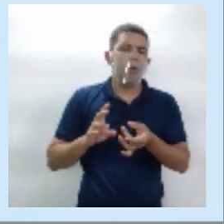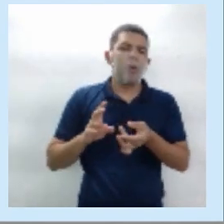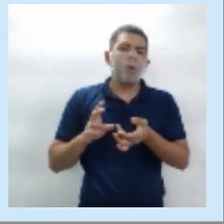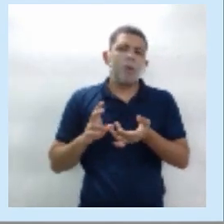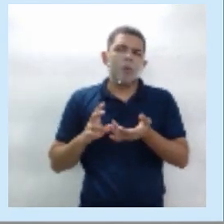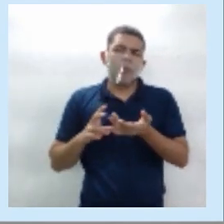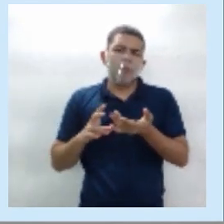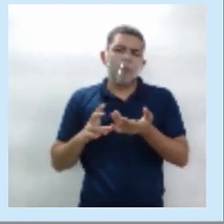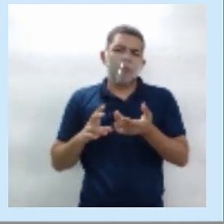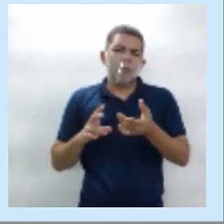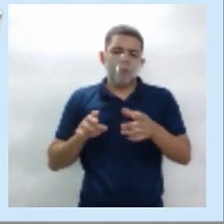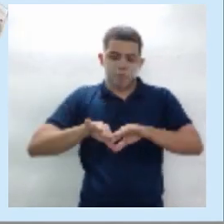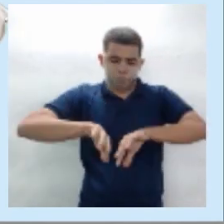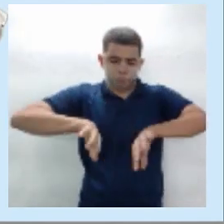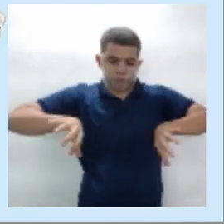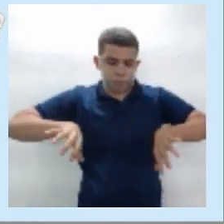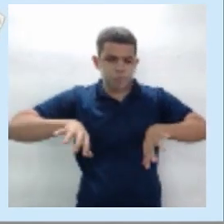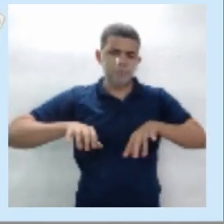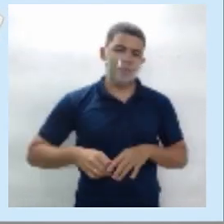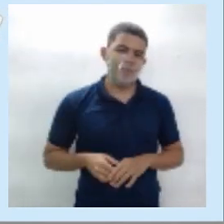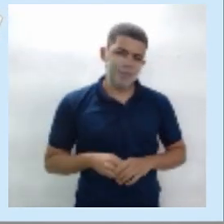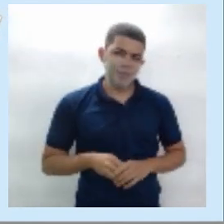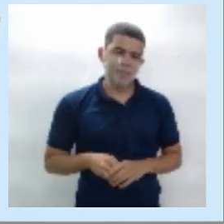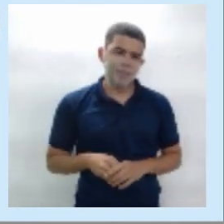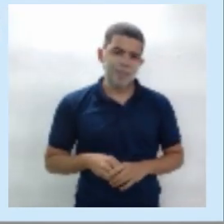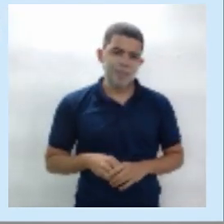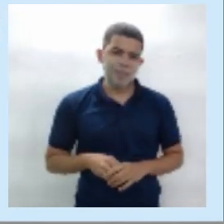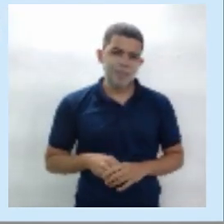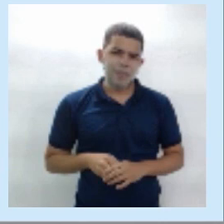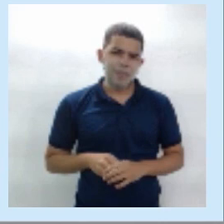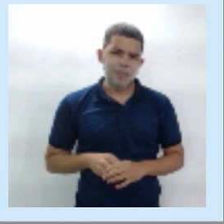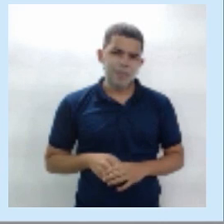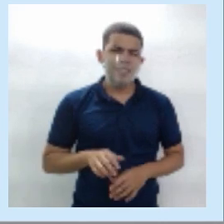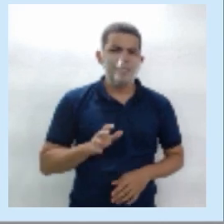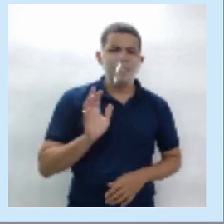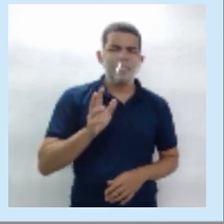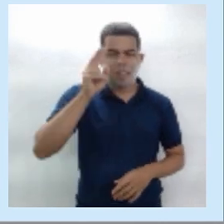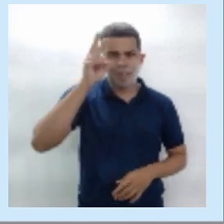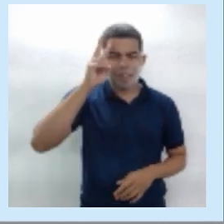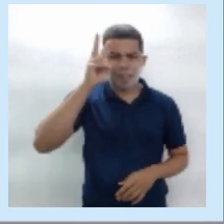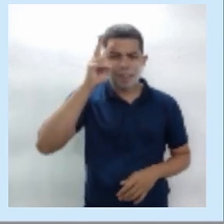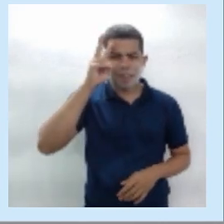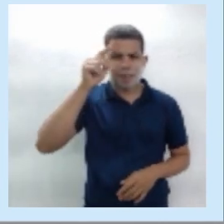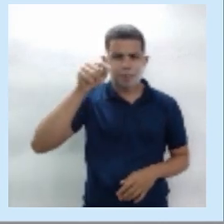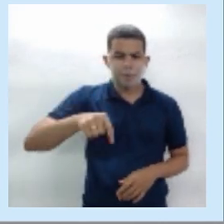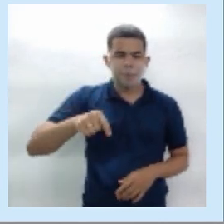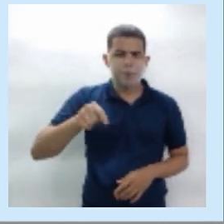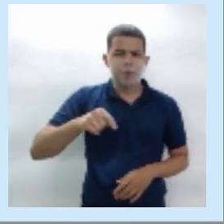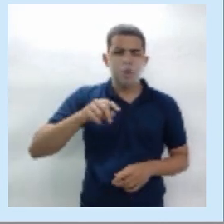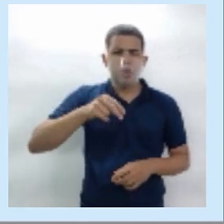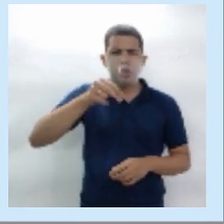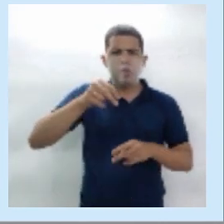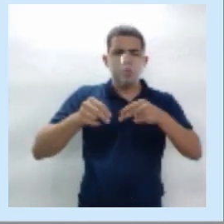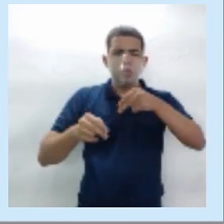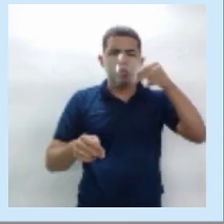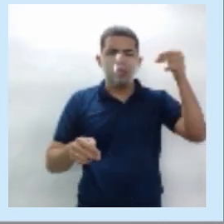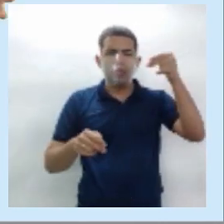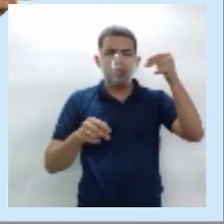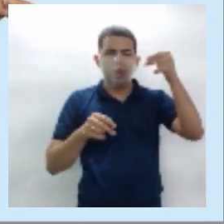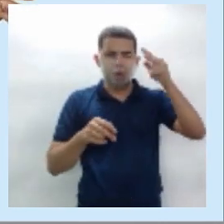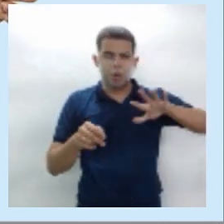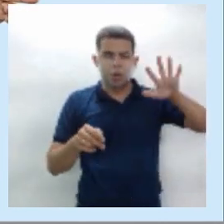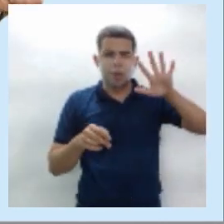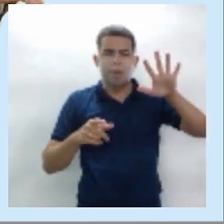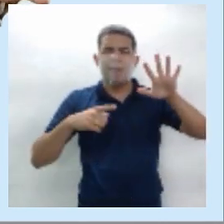eles se separassem. Então, já ouviram aquela história aqui no Nordeste, que lá no Nordeste,